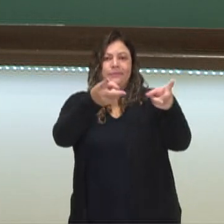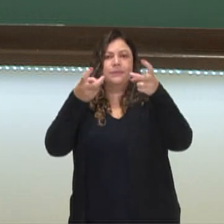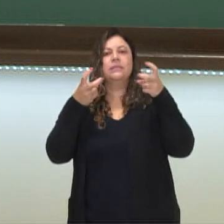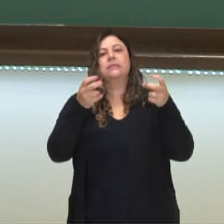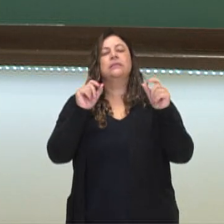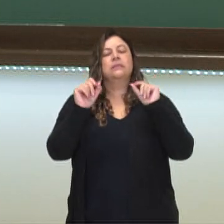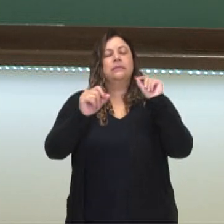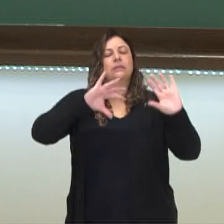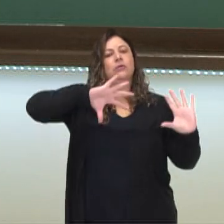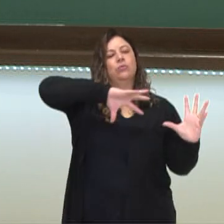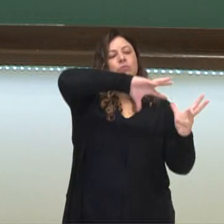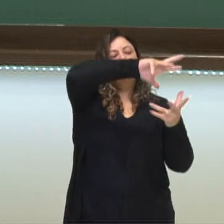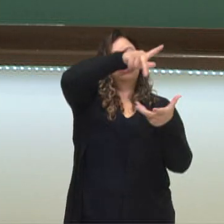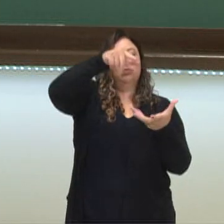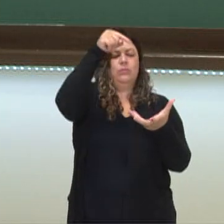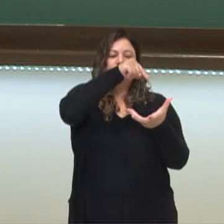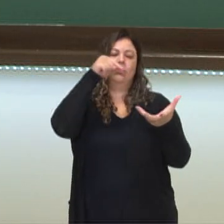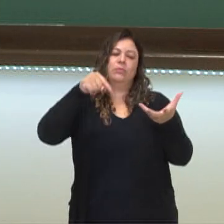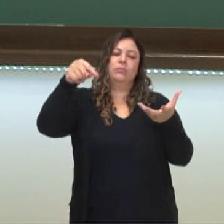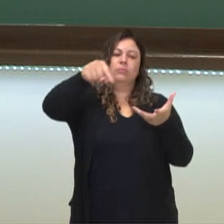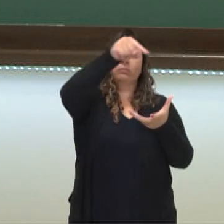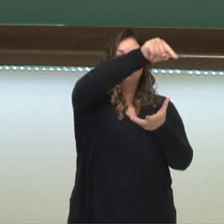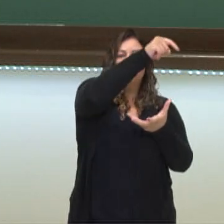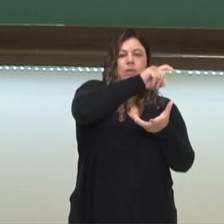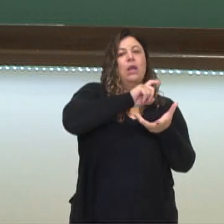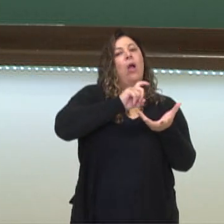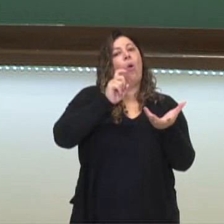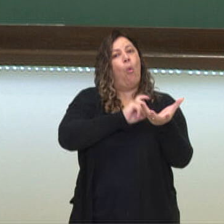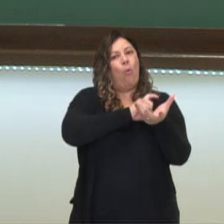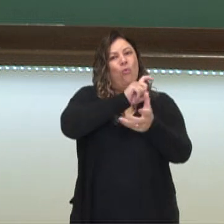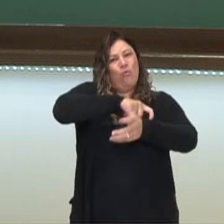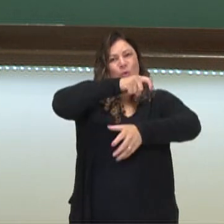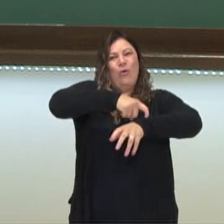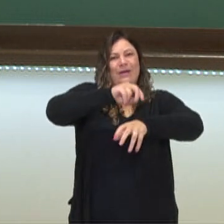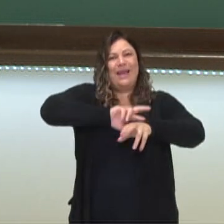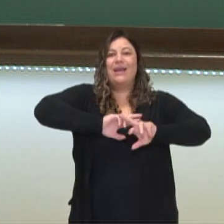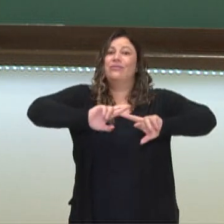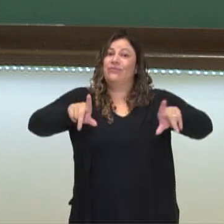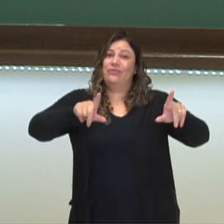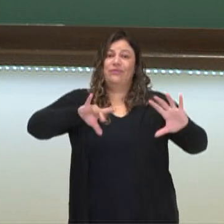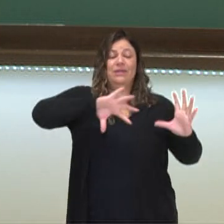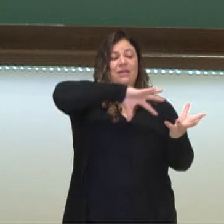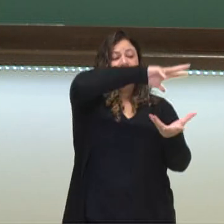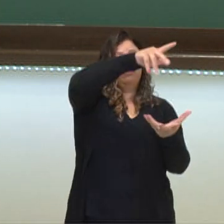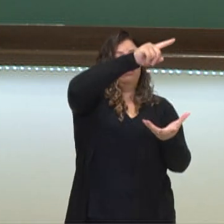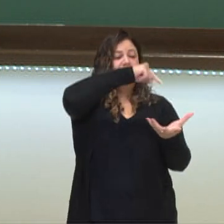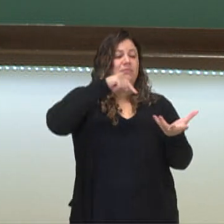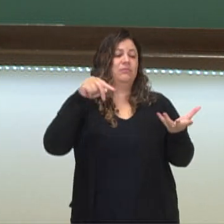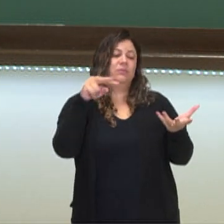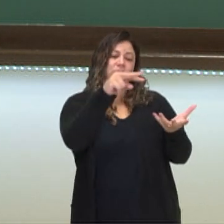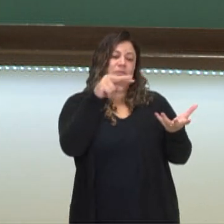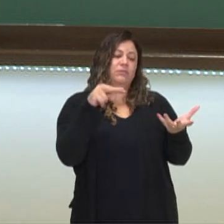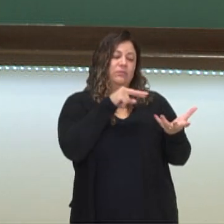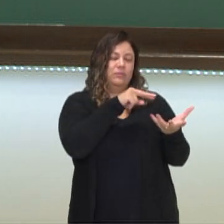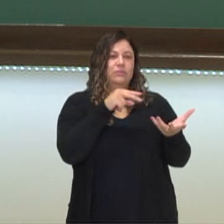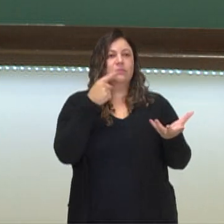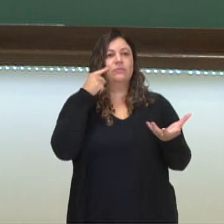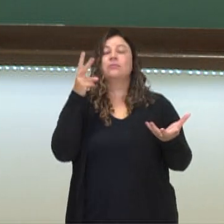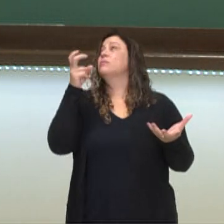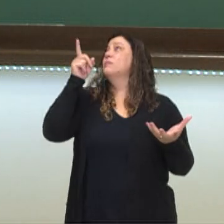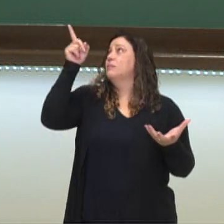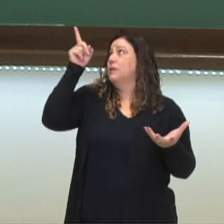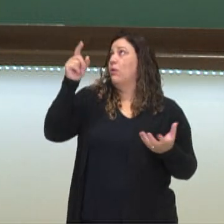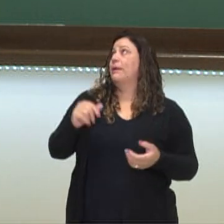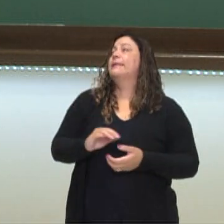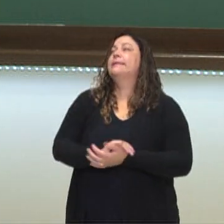dispõe de diferentes horários em diferentes partes dele. A partir disso, vamos olhar aqui no mapa que vai aparecer na sua